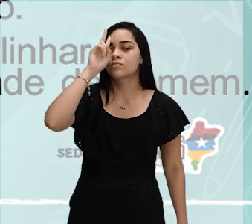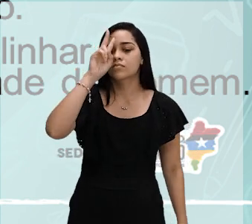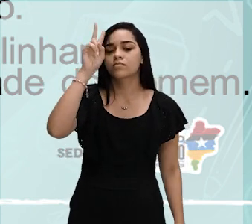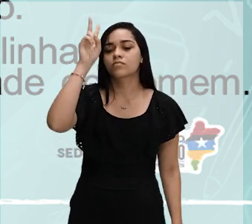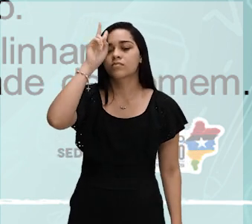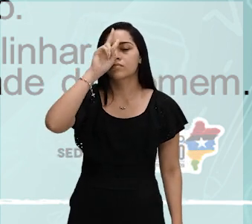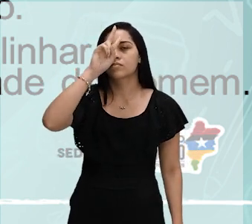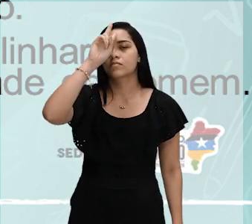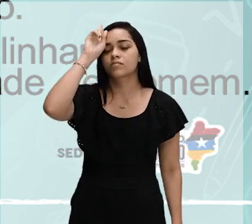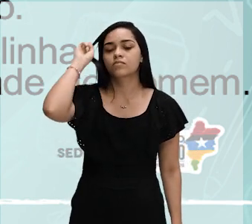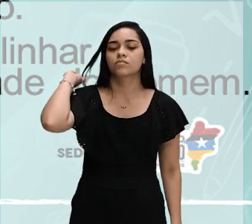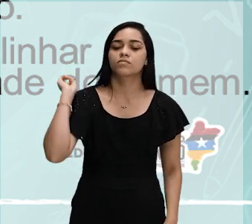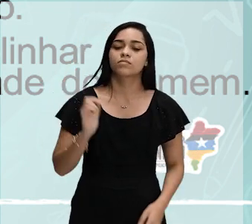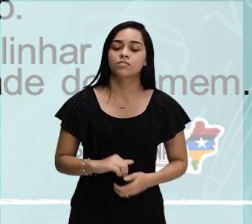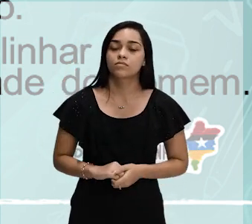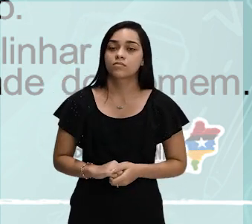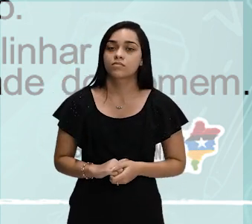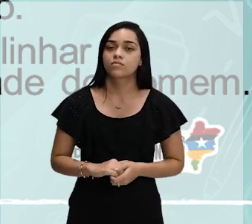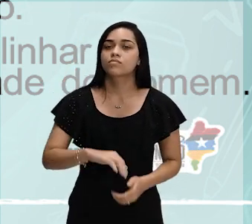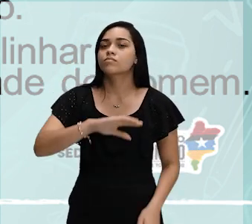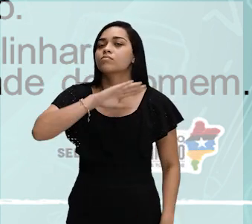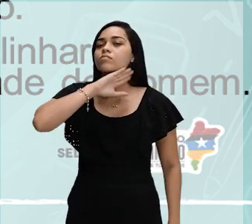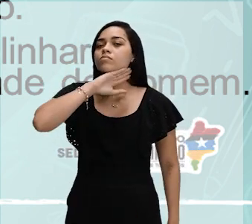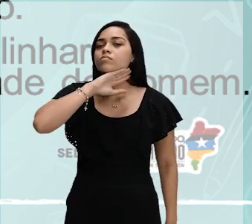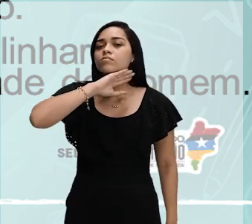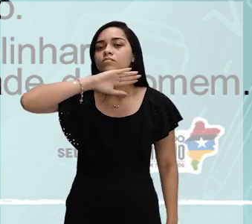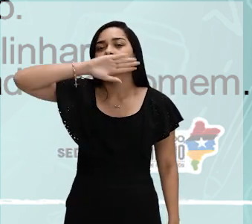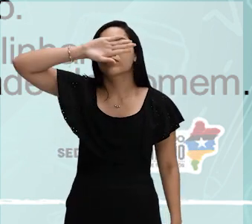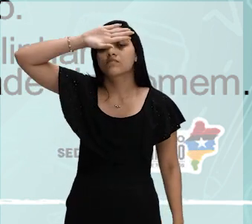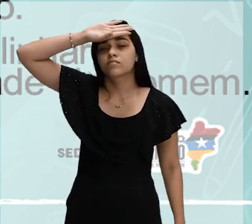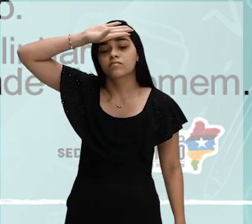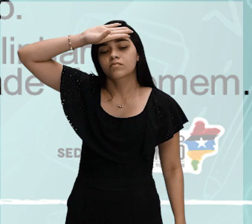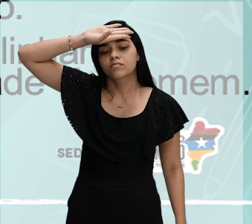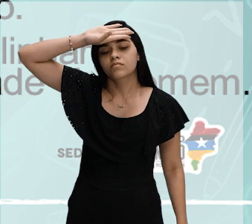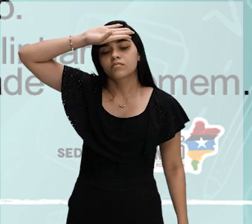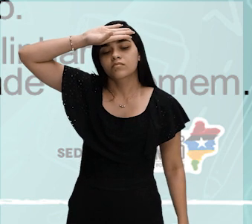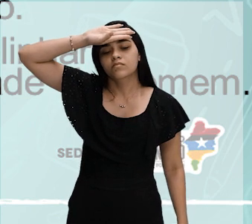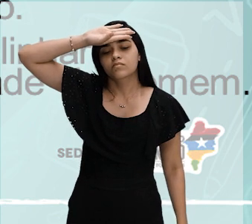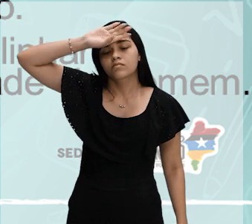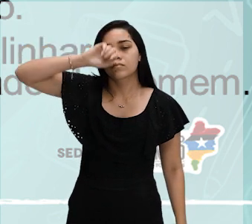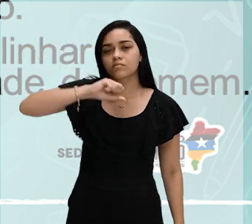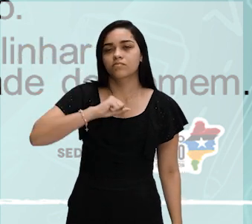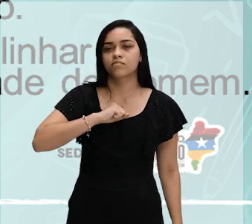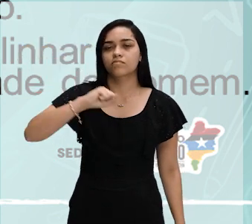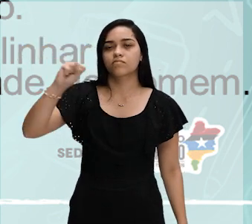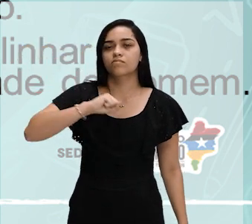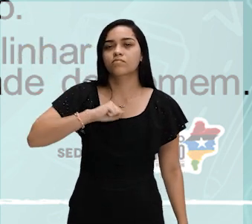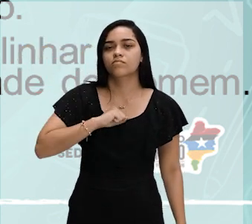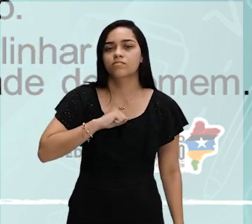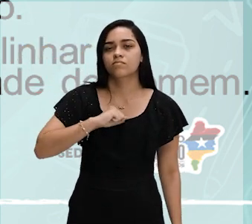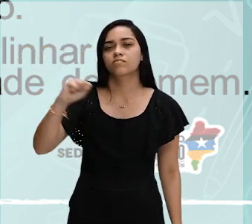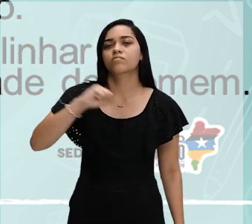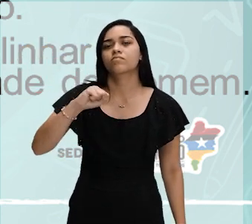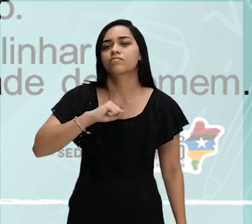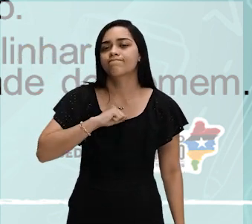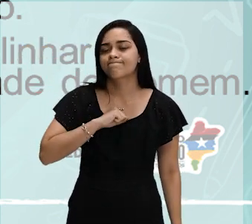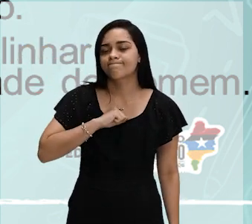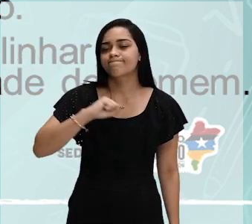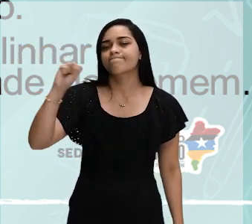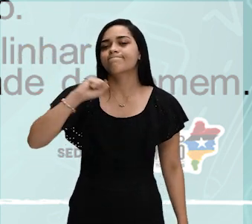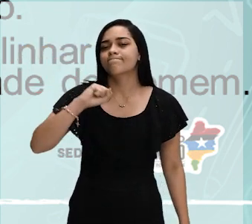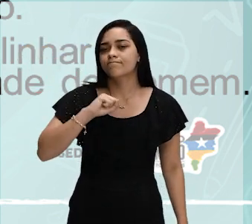meu peito, pavor de febre meu semblante cobre. Bate-me